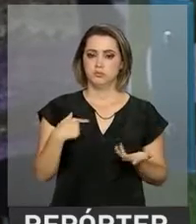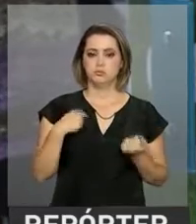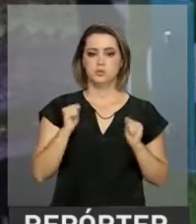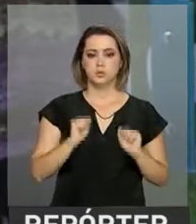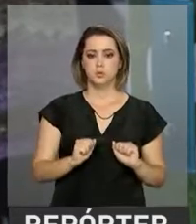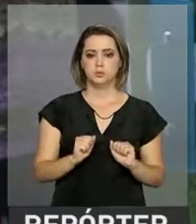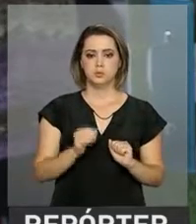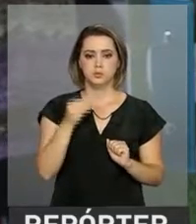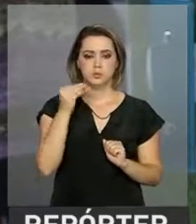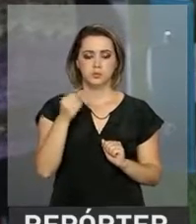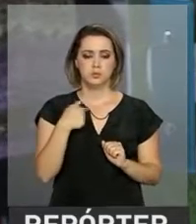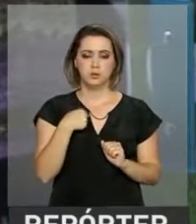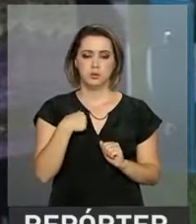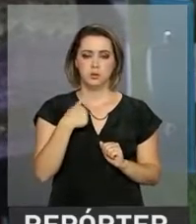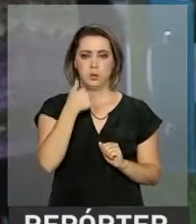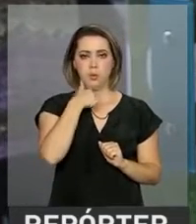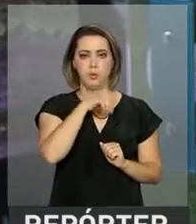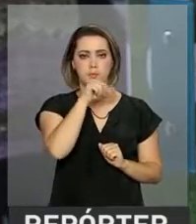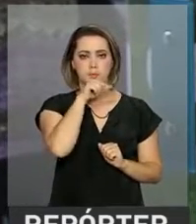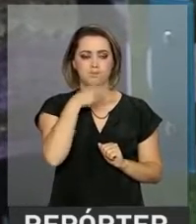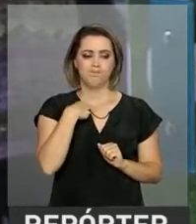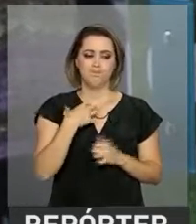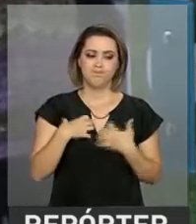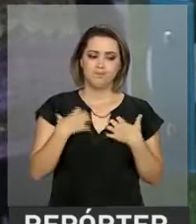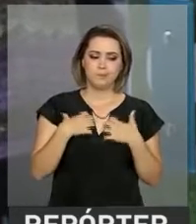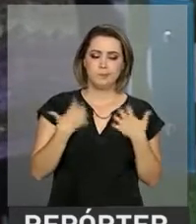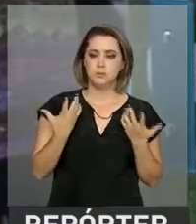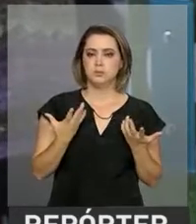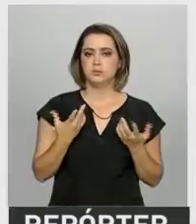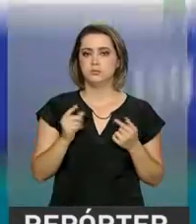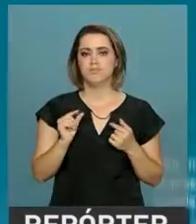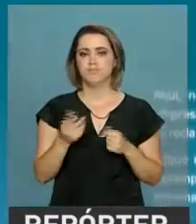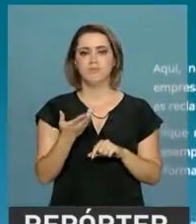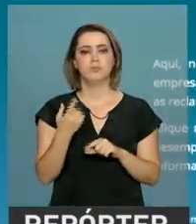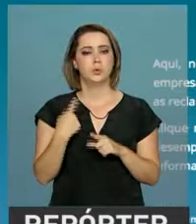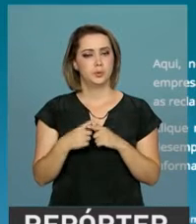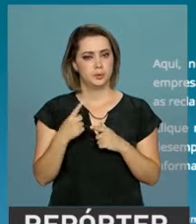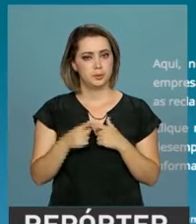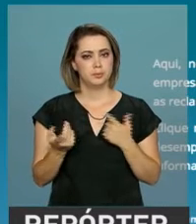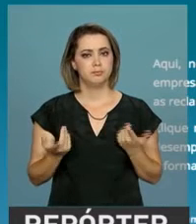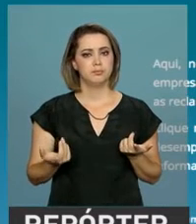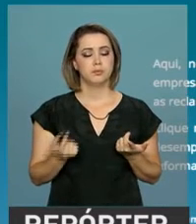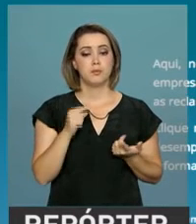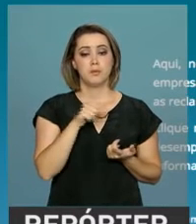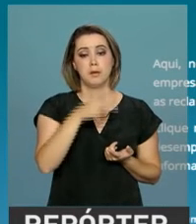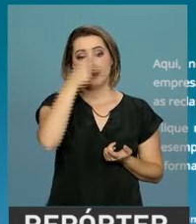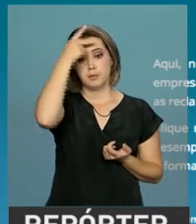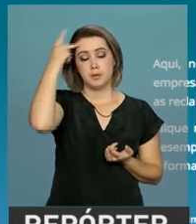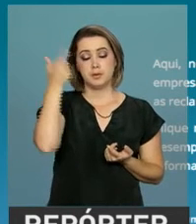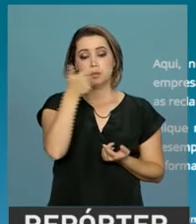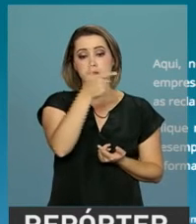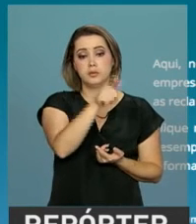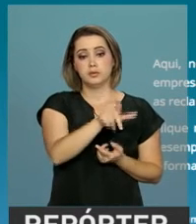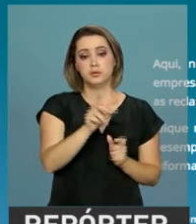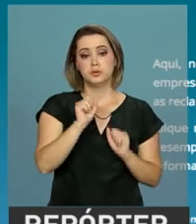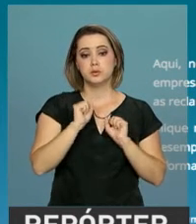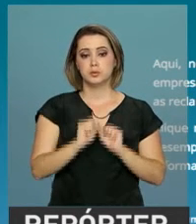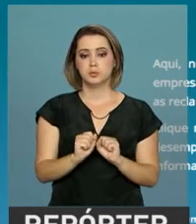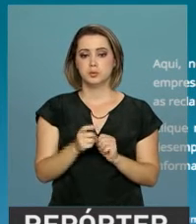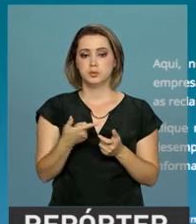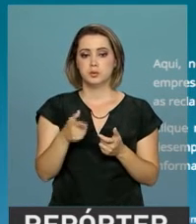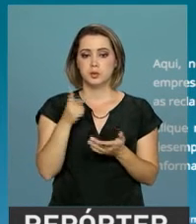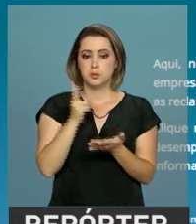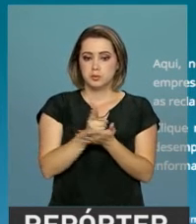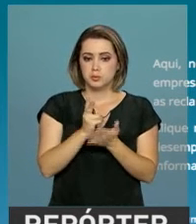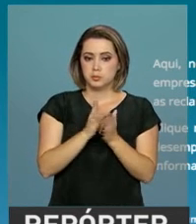tentar ver eu, como mãe, né, me sentir pouco lesada. Mas o consumidor tem outra forma de exigir seus direitos sem sair